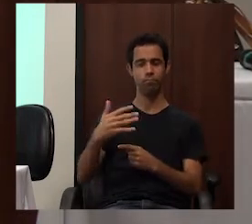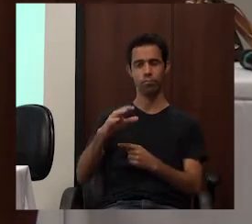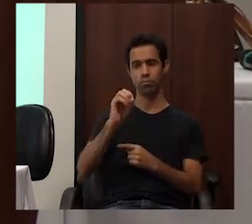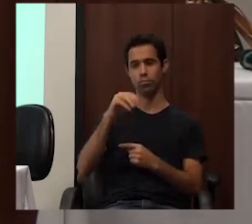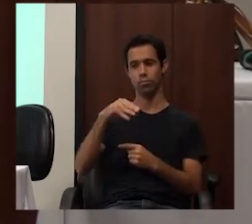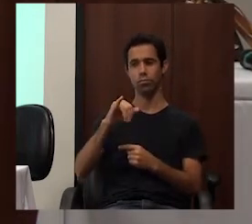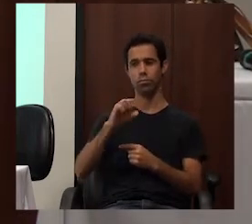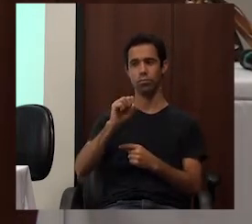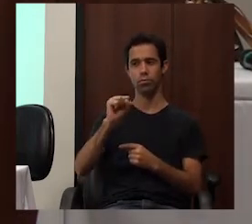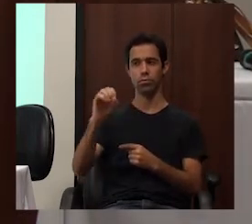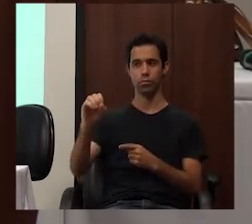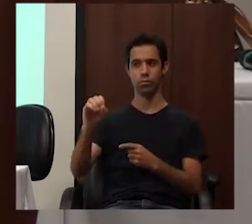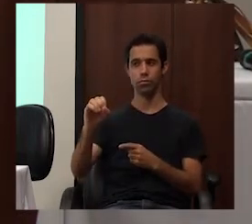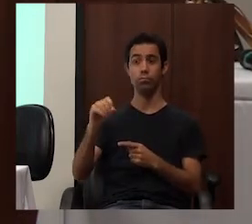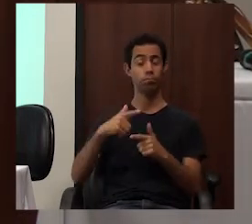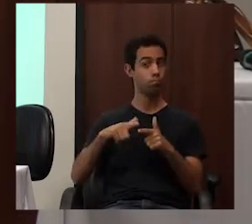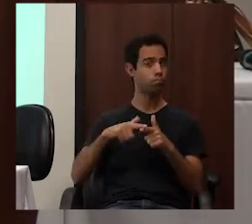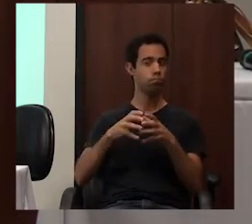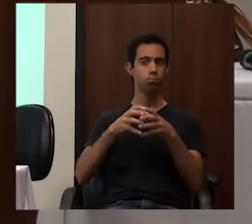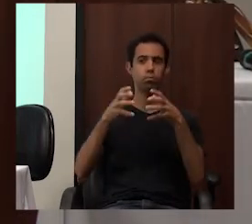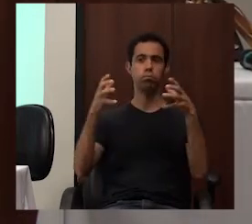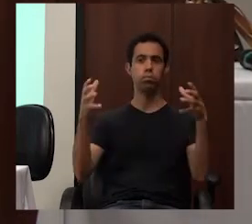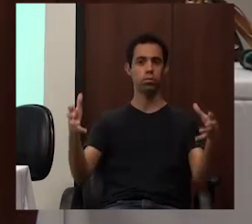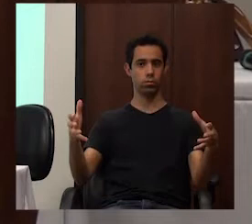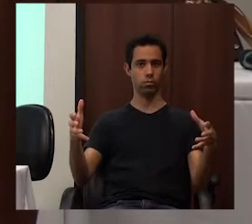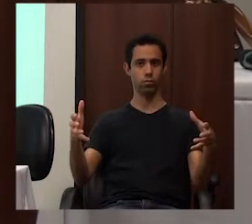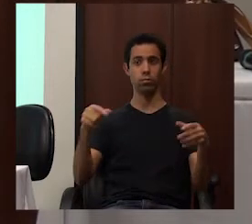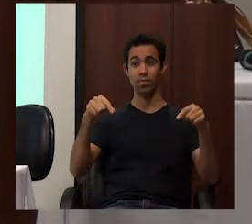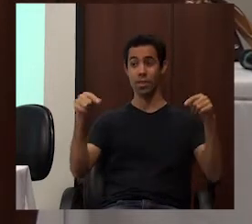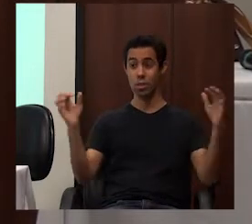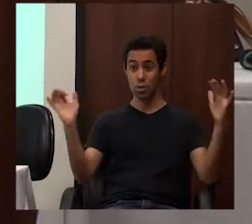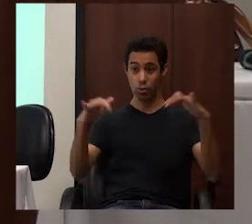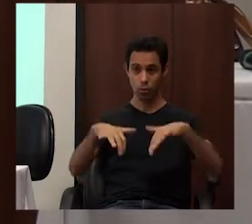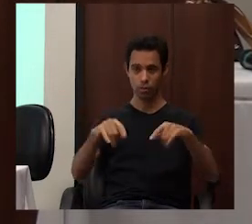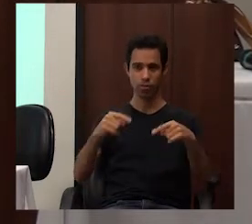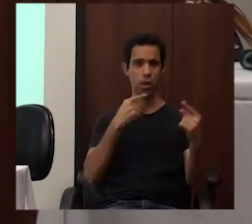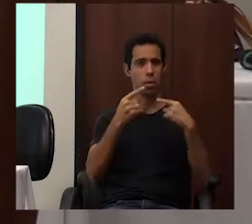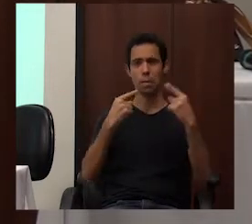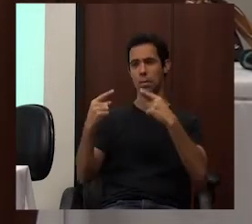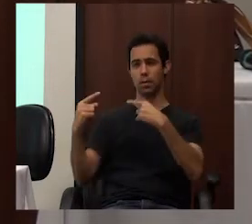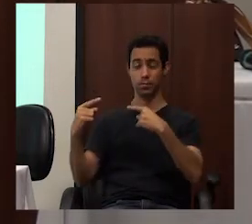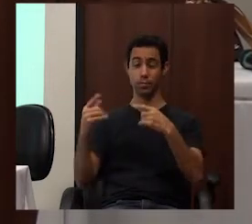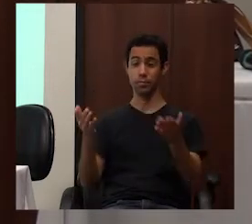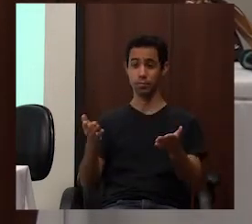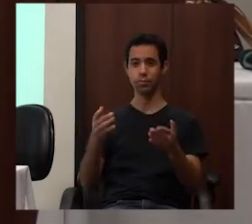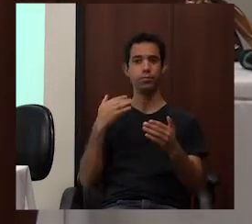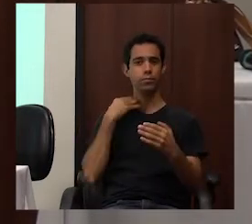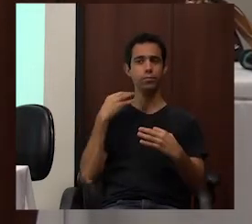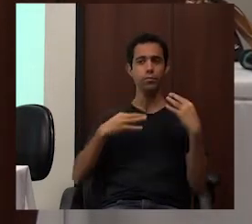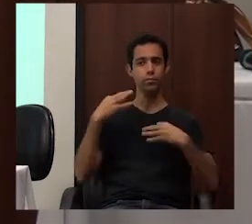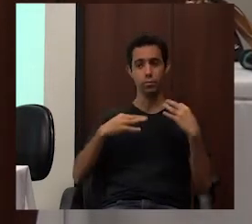esse é o maior problema que a gente tem. Ninguém estaria aqui discutindo hoje a judicialização das pessoas com